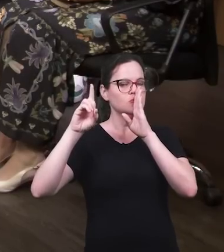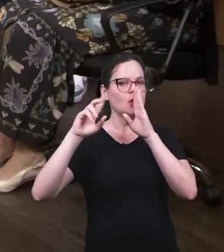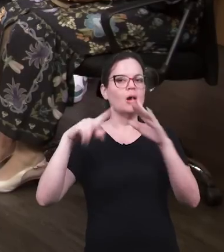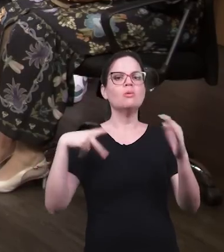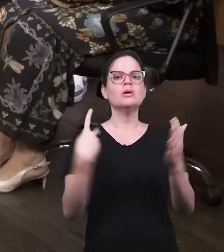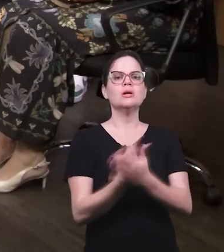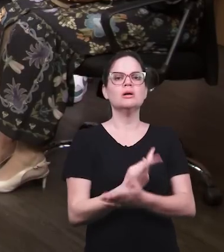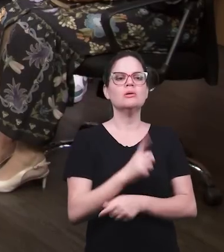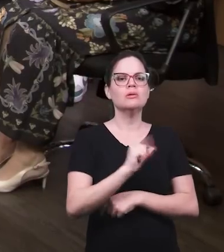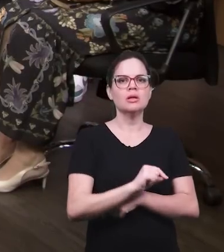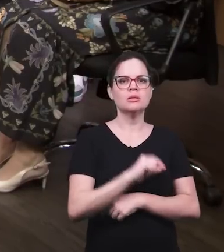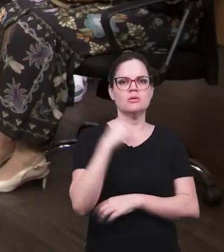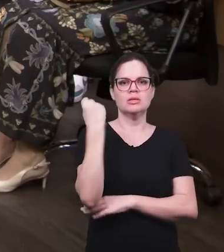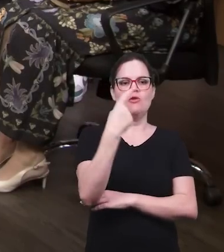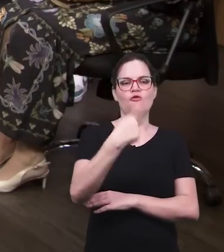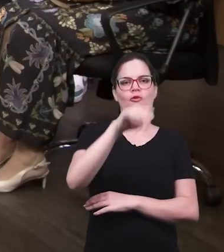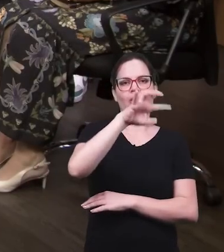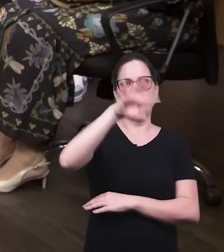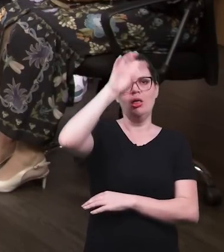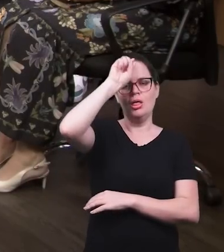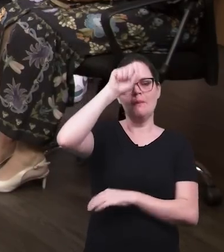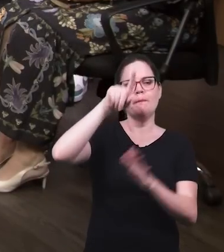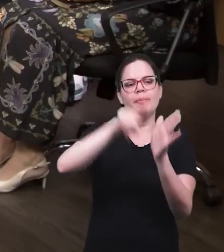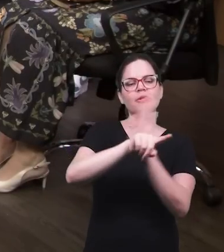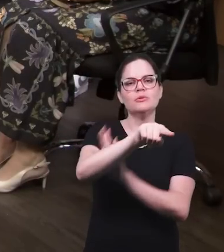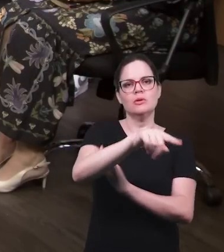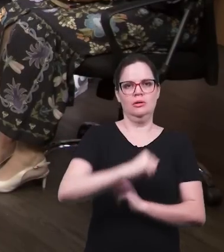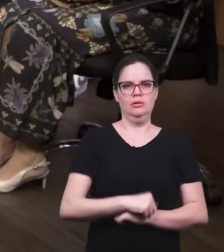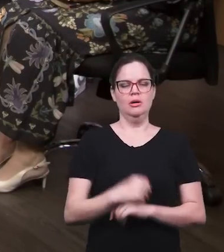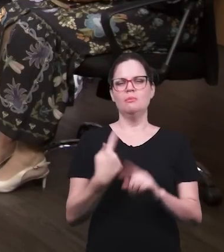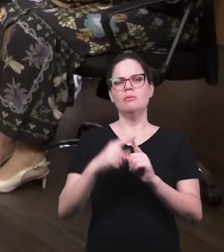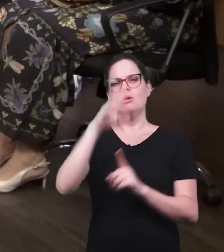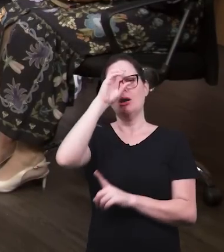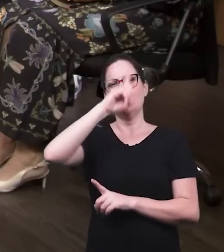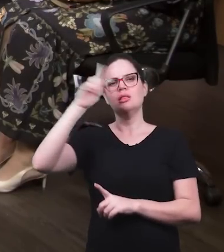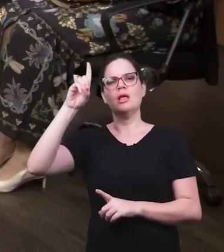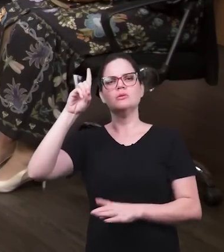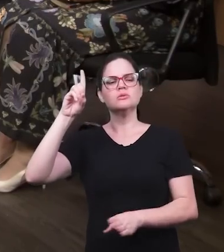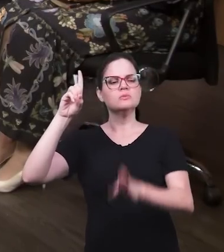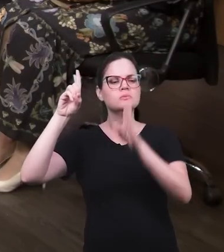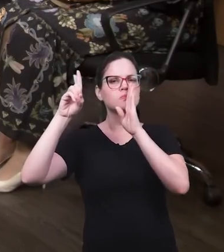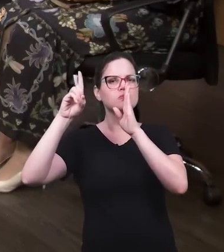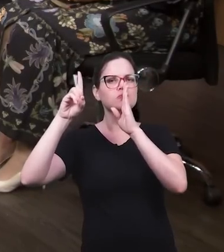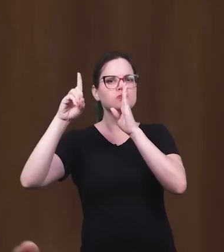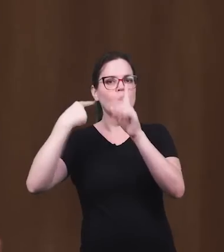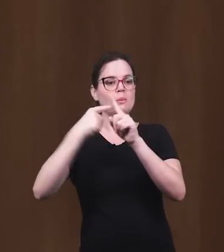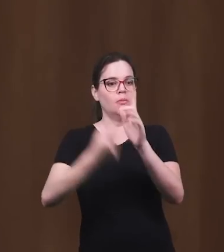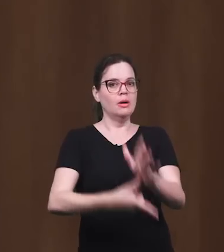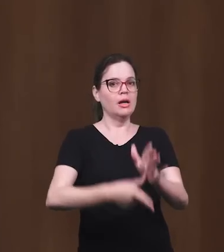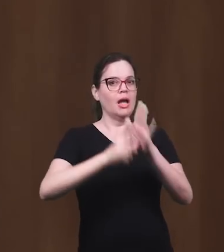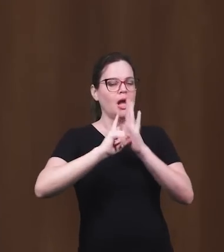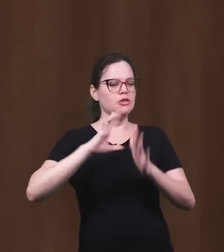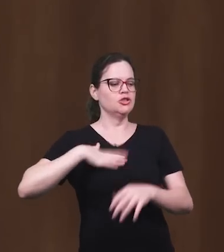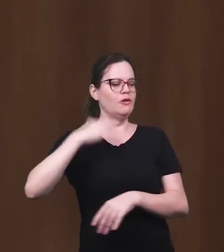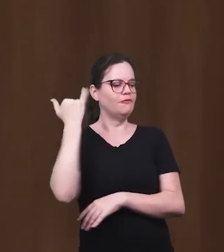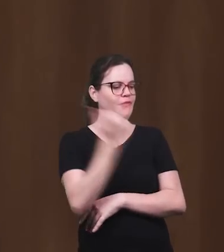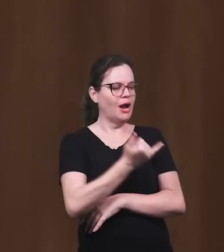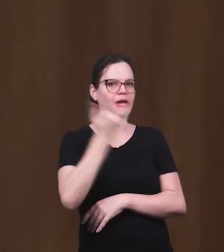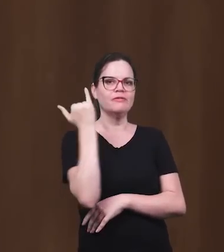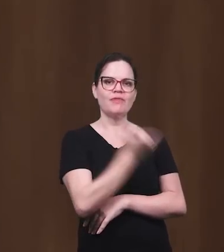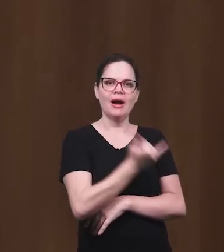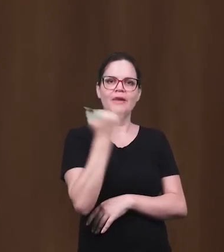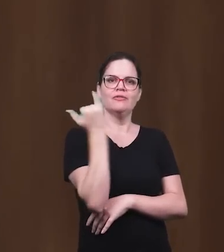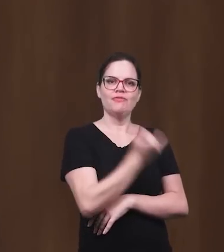ele consultou, o Senhor não falava mais com ele. Por que Deus estava em silêncio com Saul? Porque o Senhor já havia falado